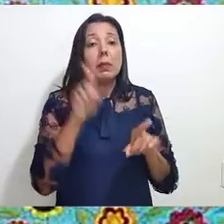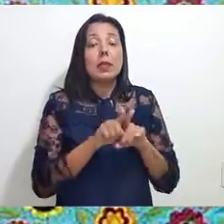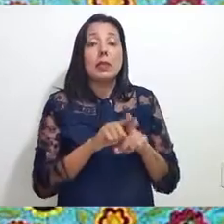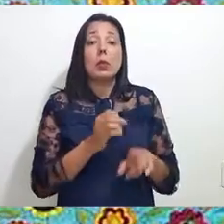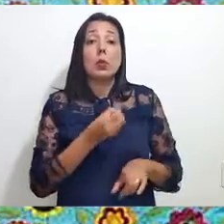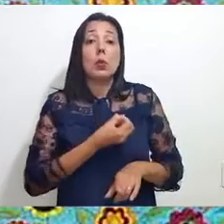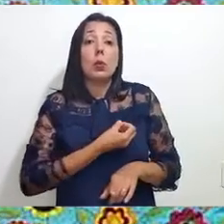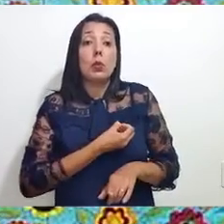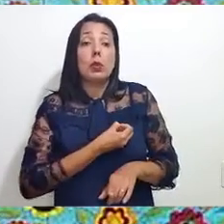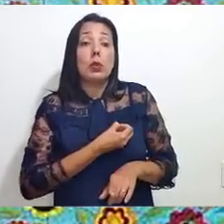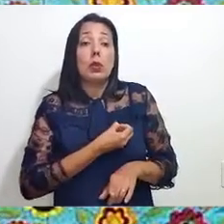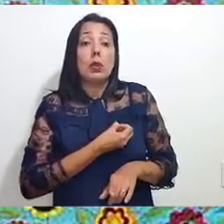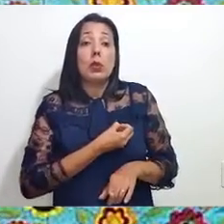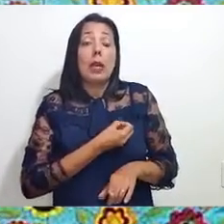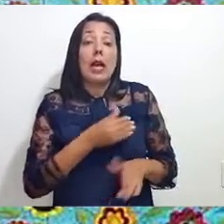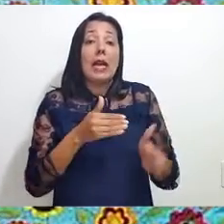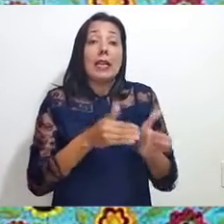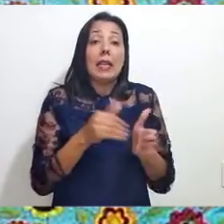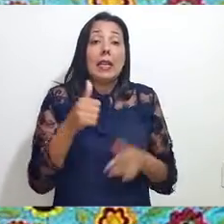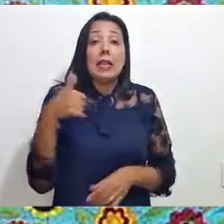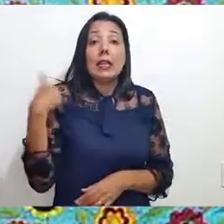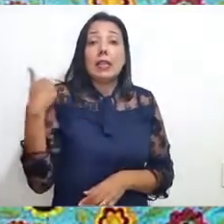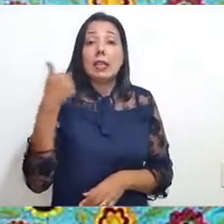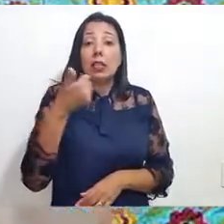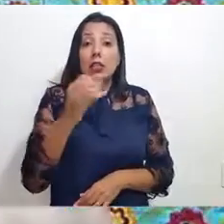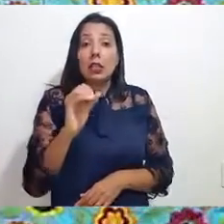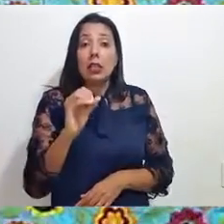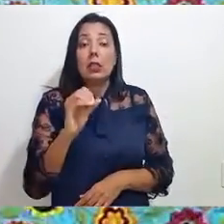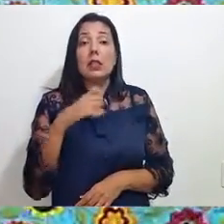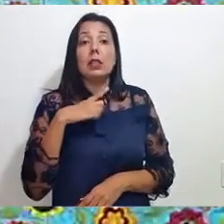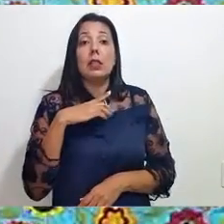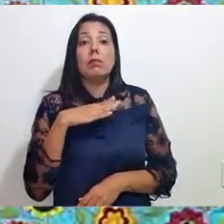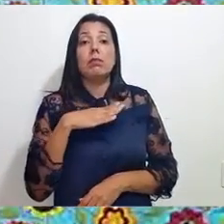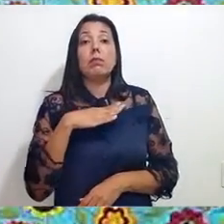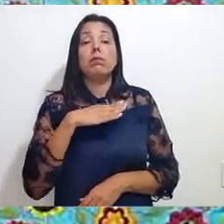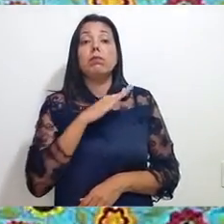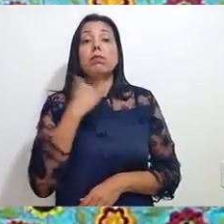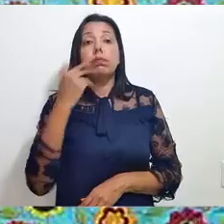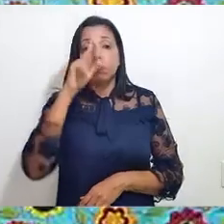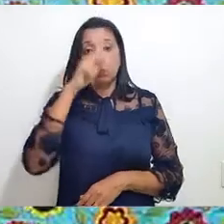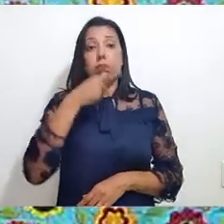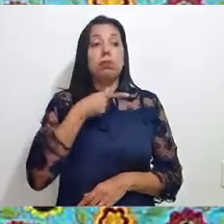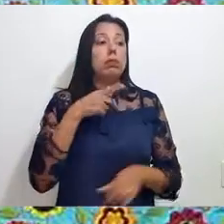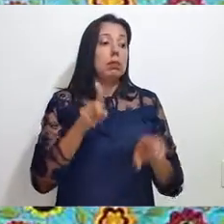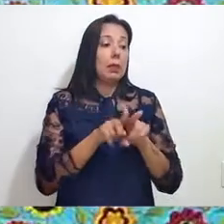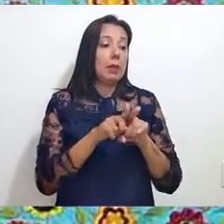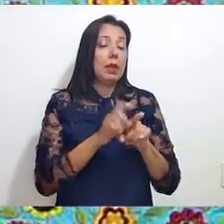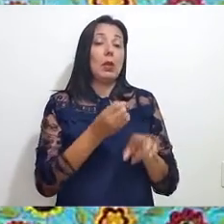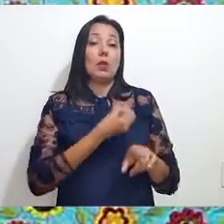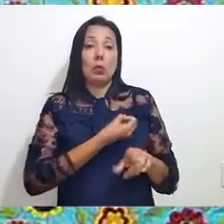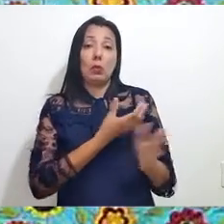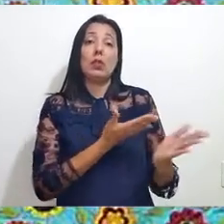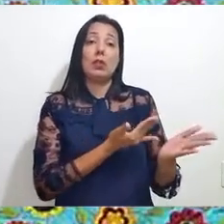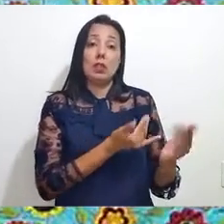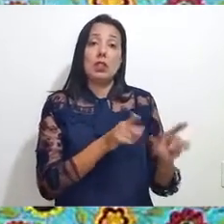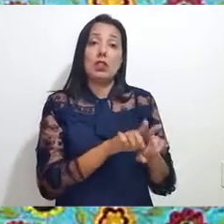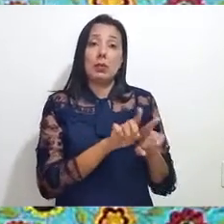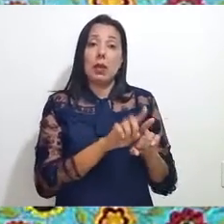mais para a gente ficar numa base social, uma base estrutural tão machista, né, tão